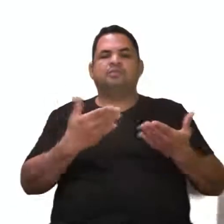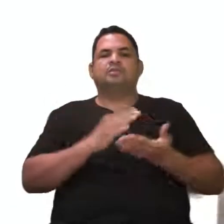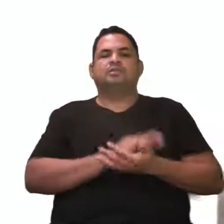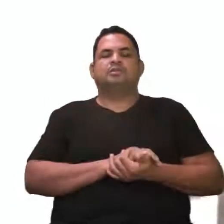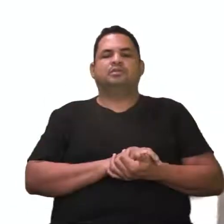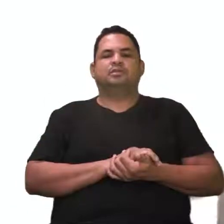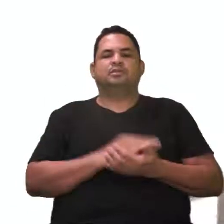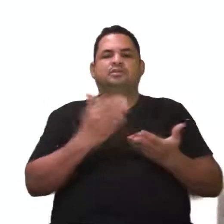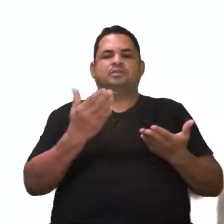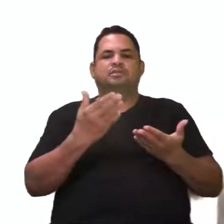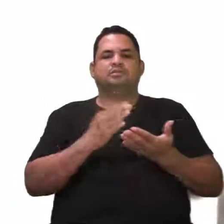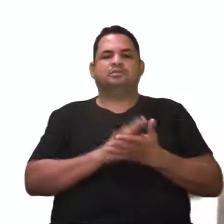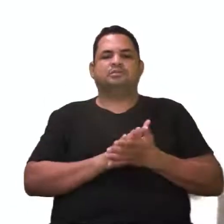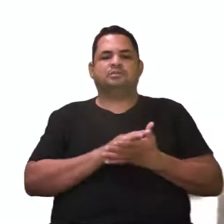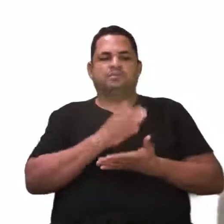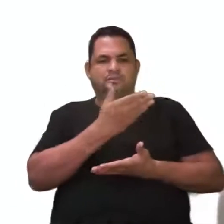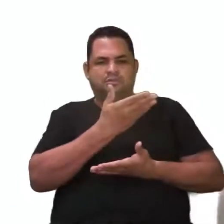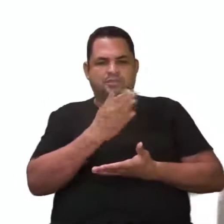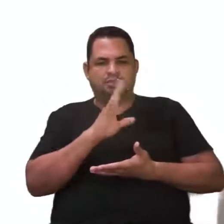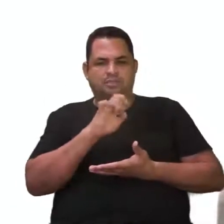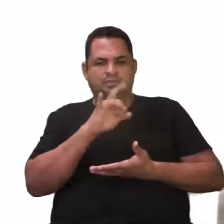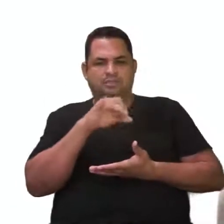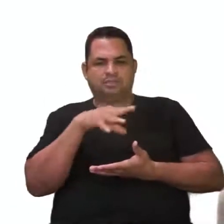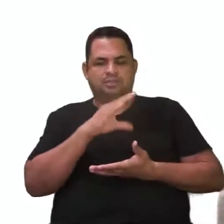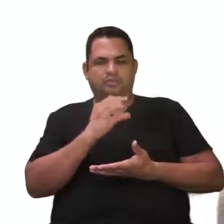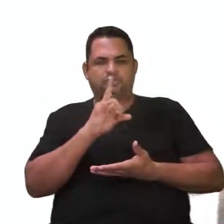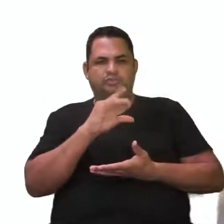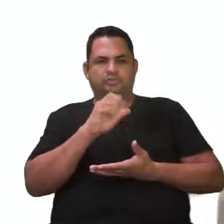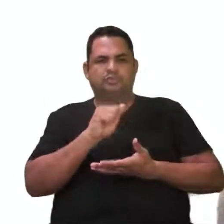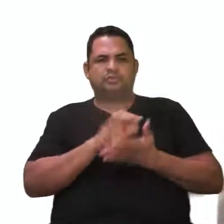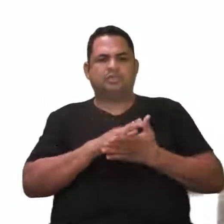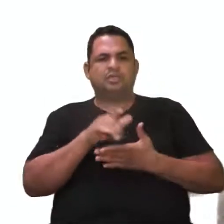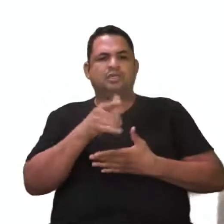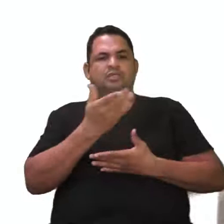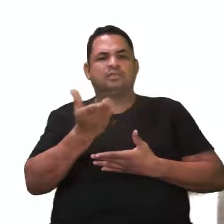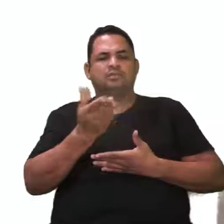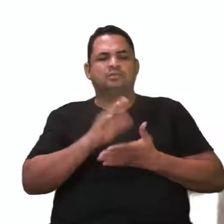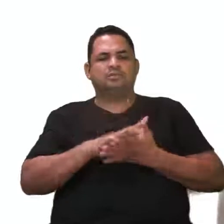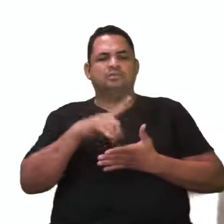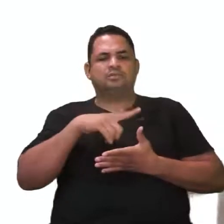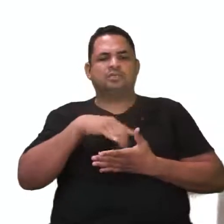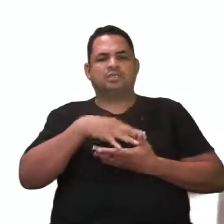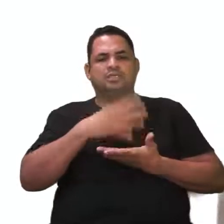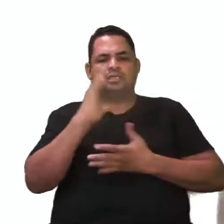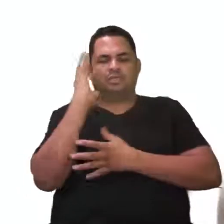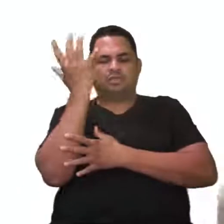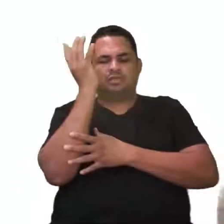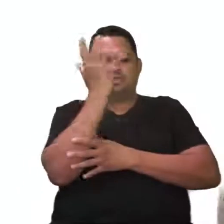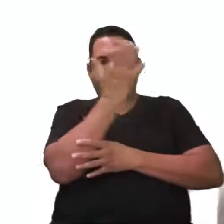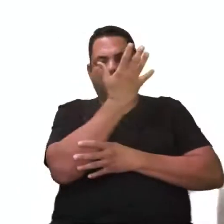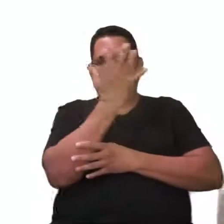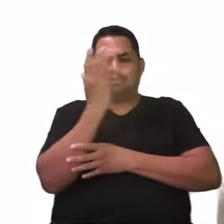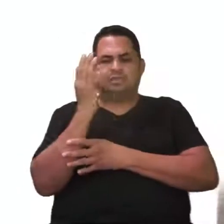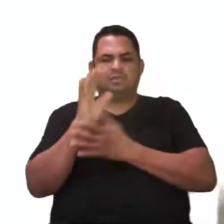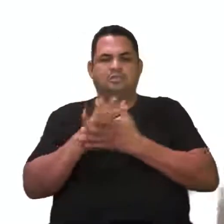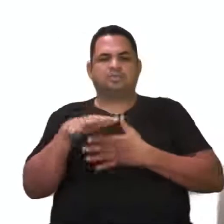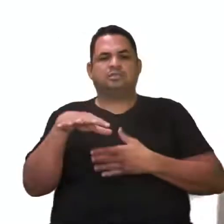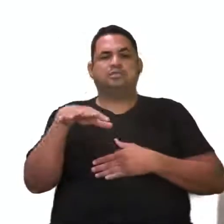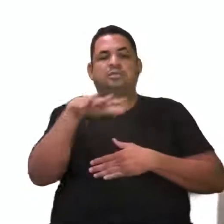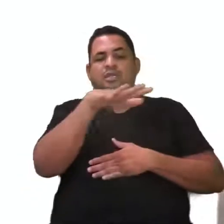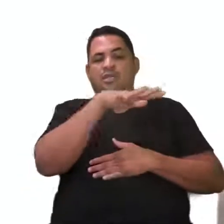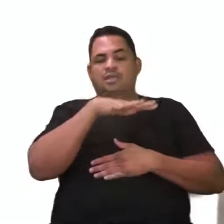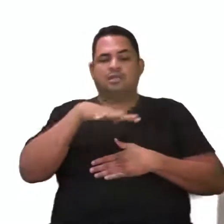caso aqui, desses, né, esquilos maravilhosos aqui na nossa floresta amazônica, a gente tem bastante. São brabo